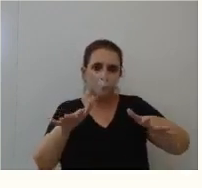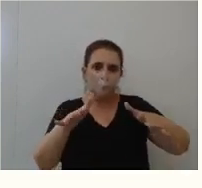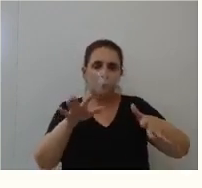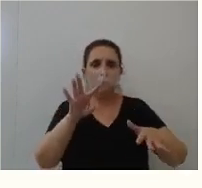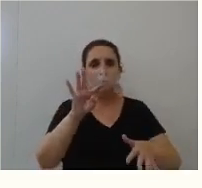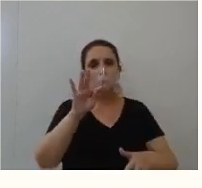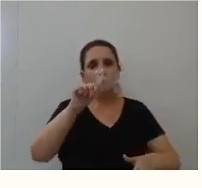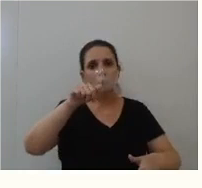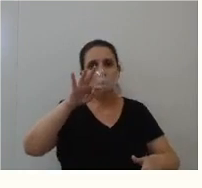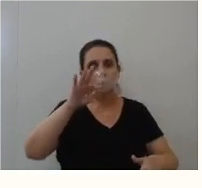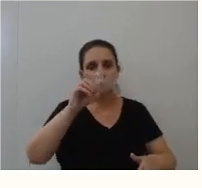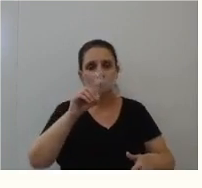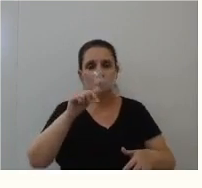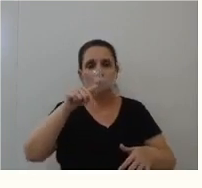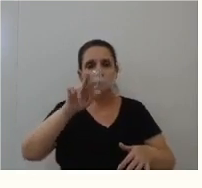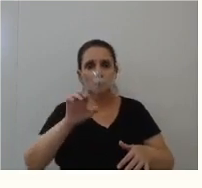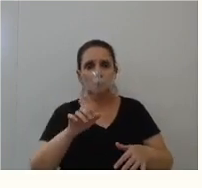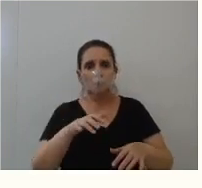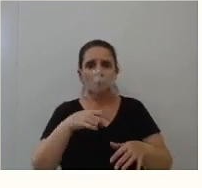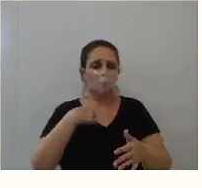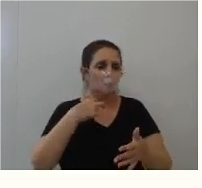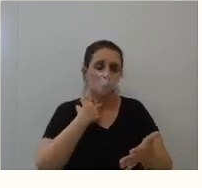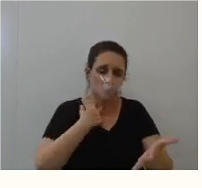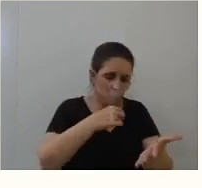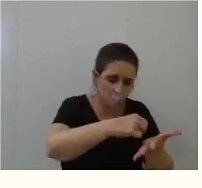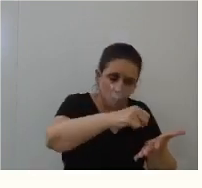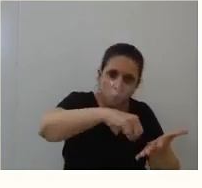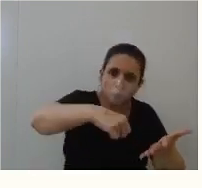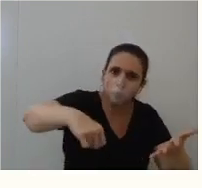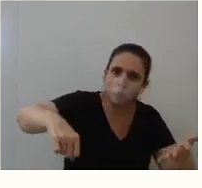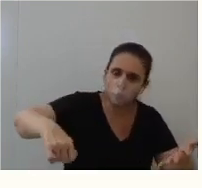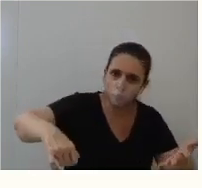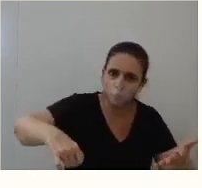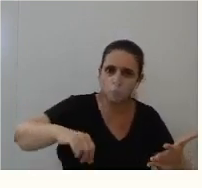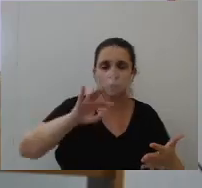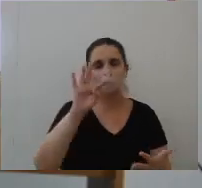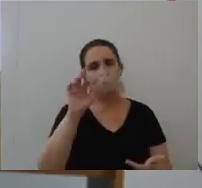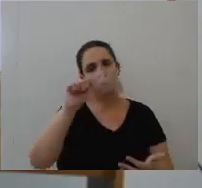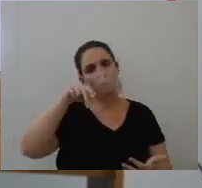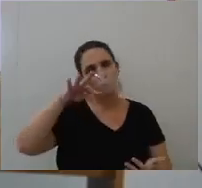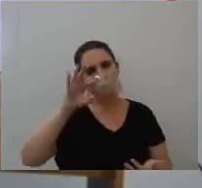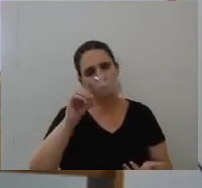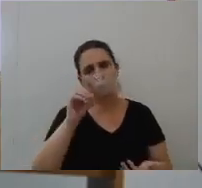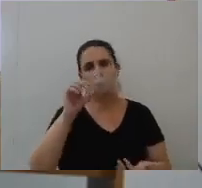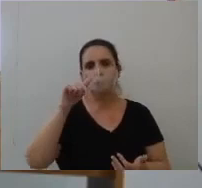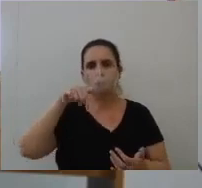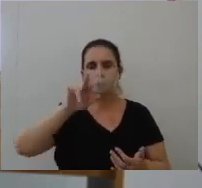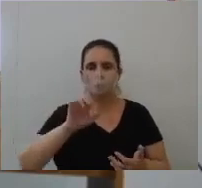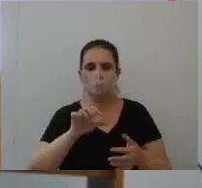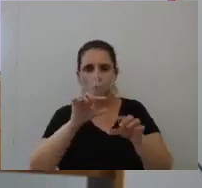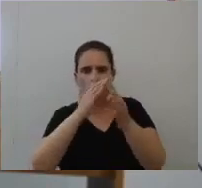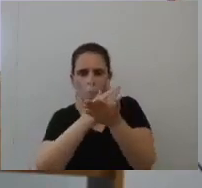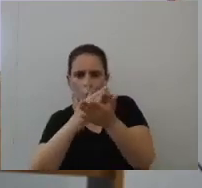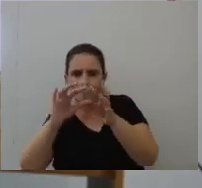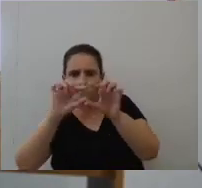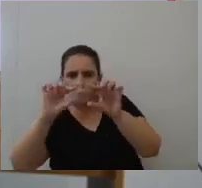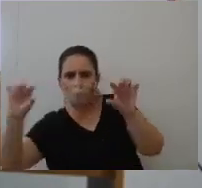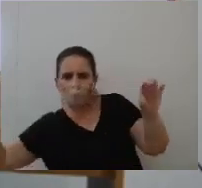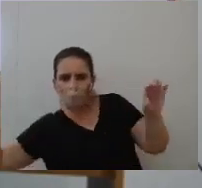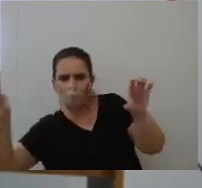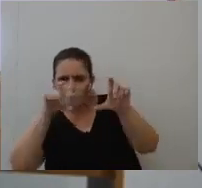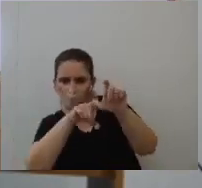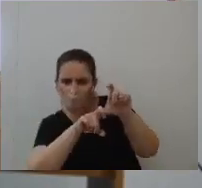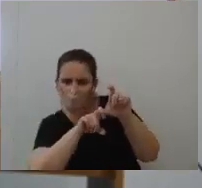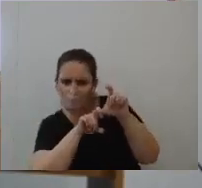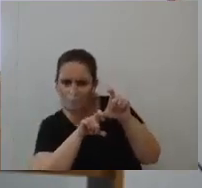tanto que mal podia escrever. Perceba, o tanto que está introduzindo uma oração subordinada que